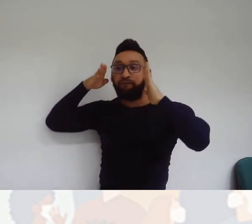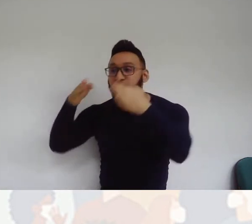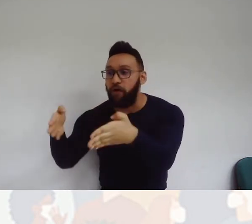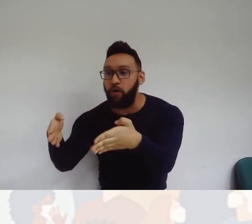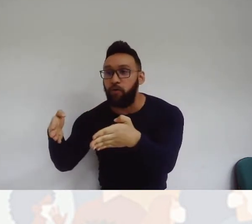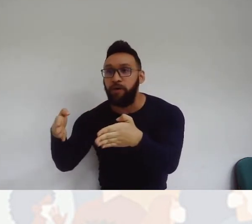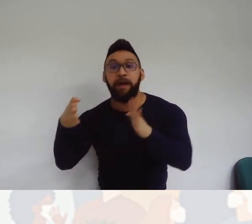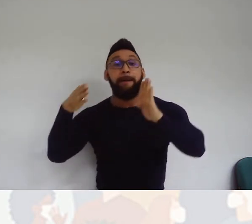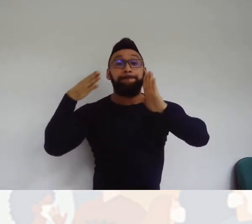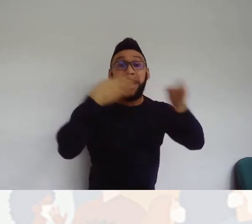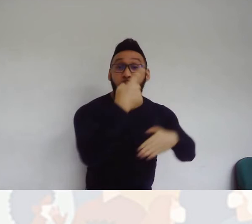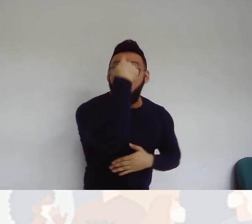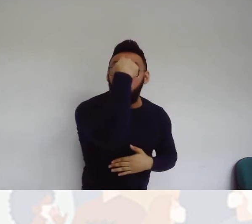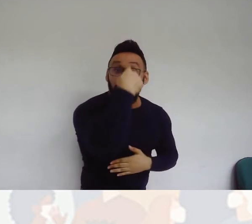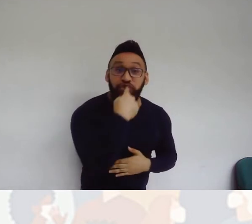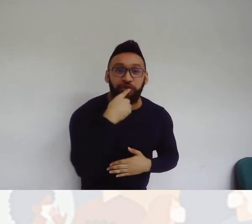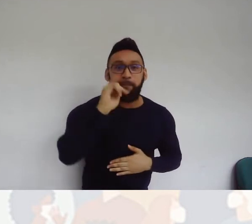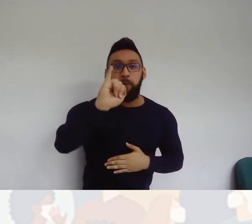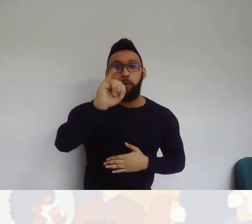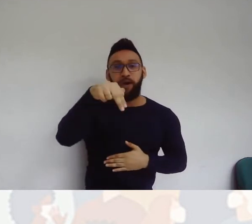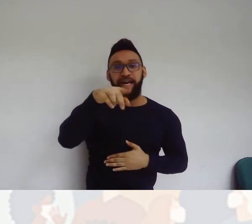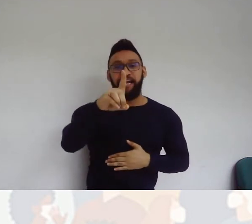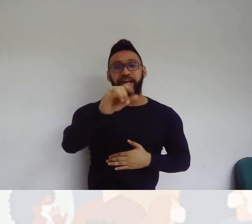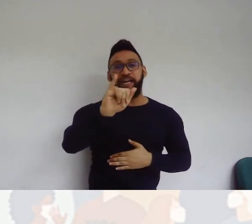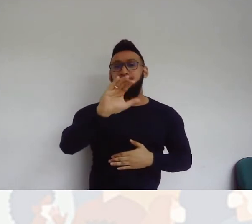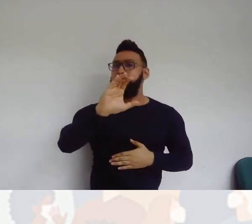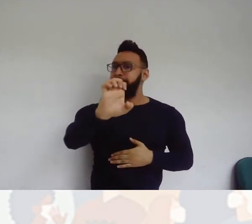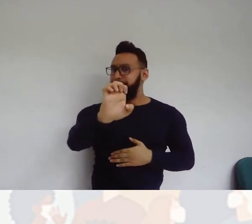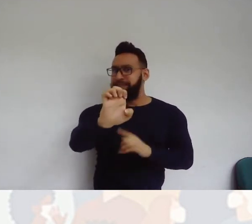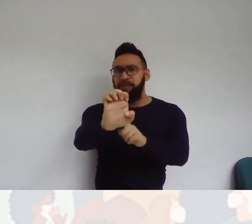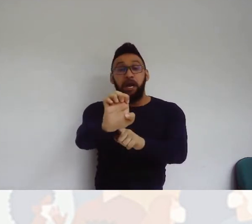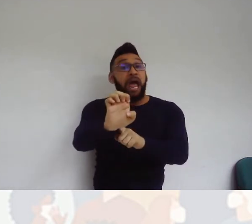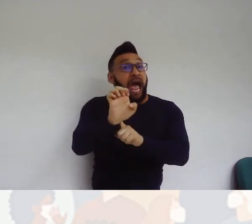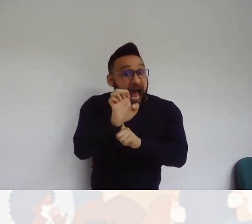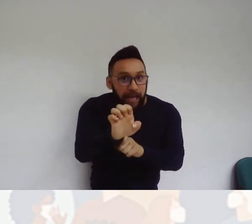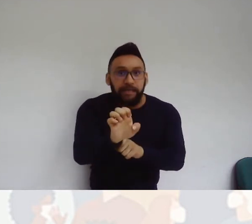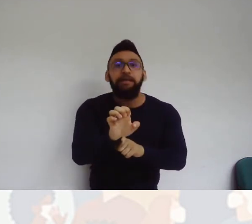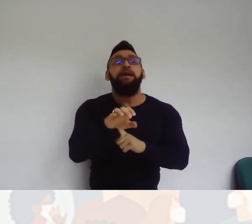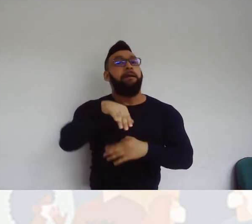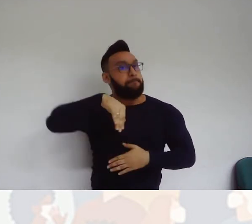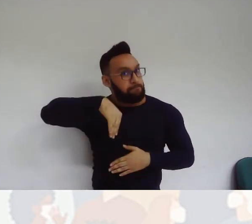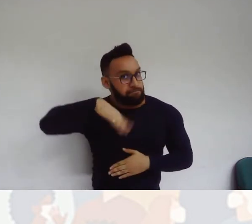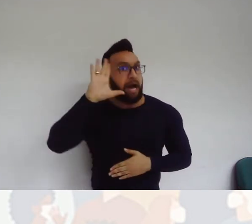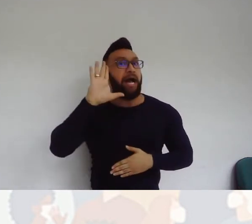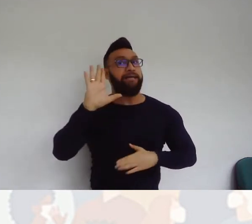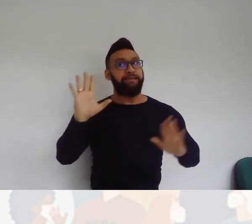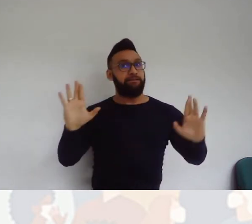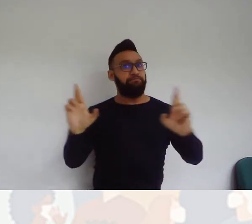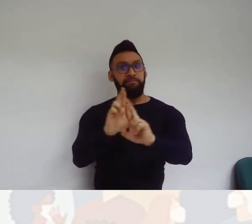índice traz os discursos, ou seja, outro simbólico. E aí eu fiquei pensando nessa questão também da